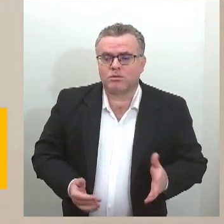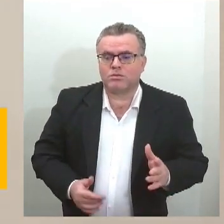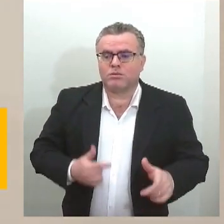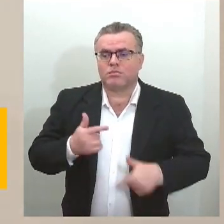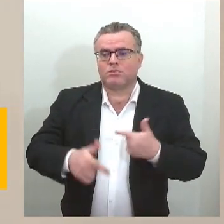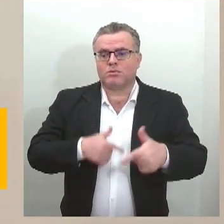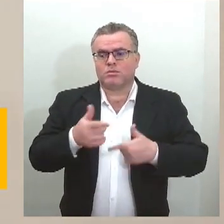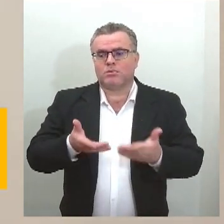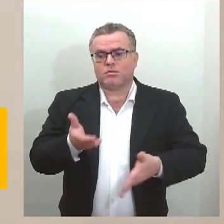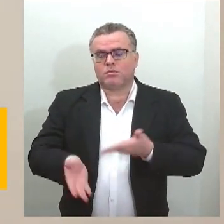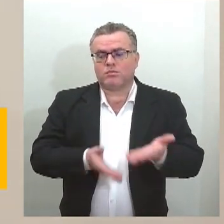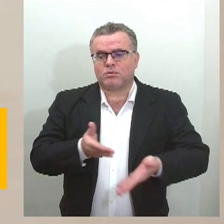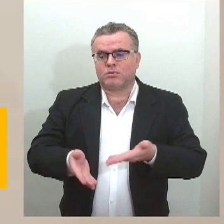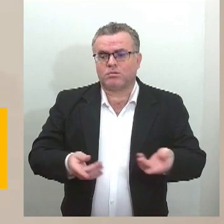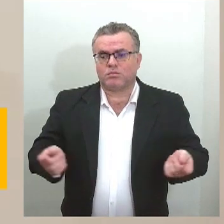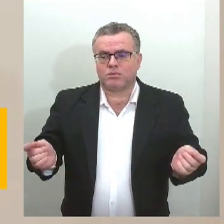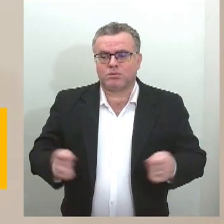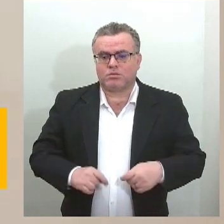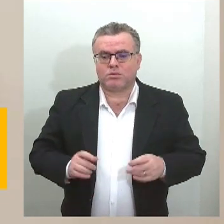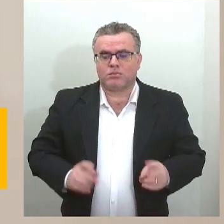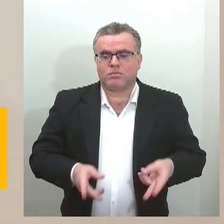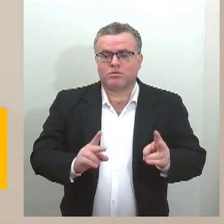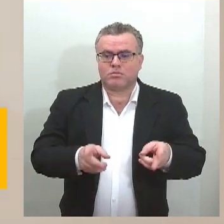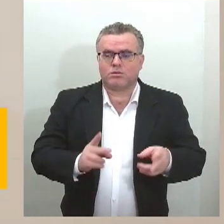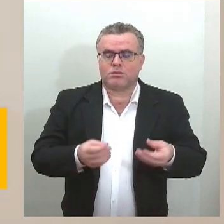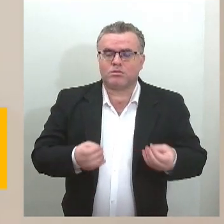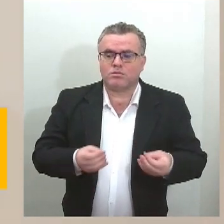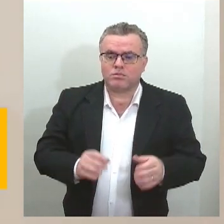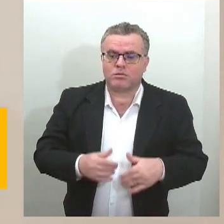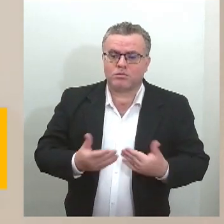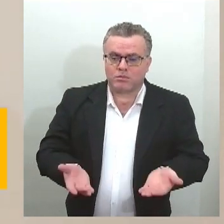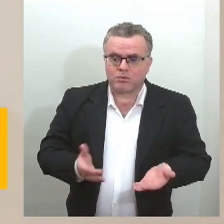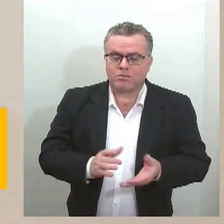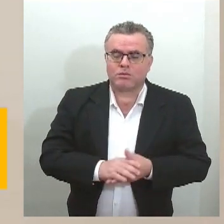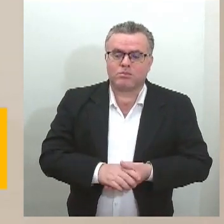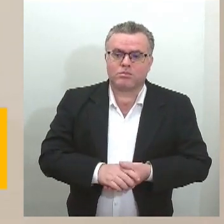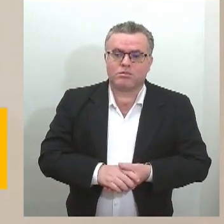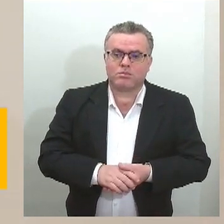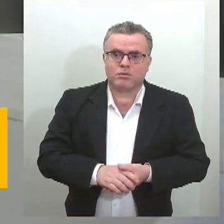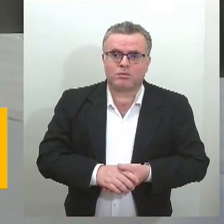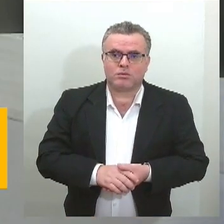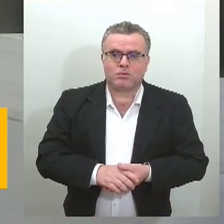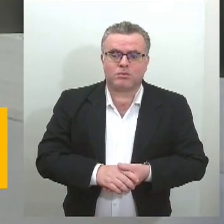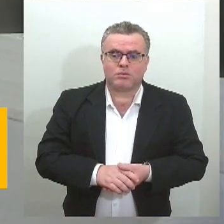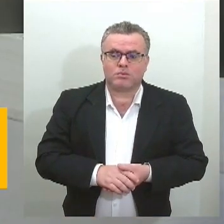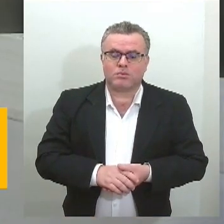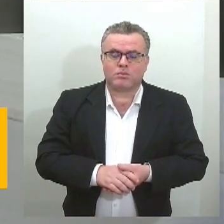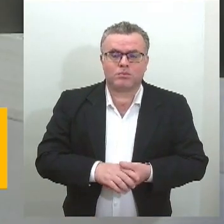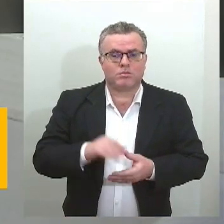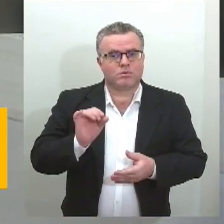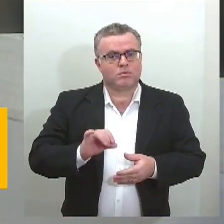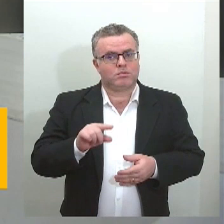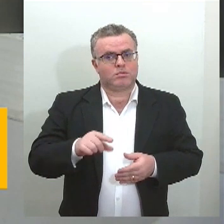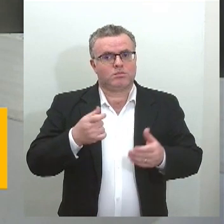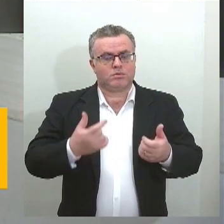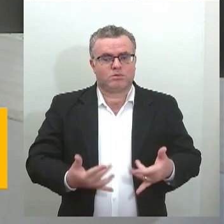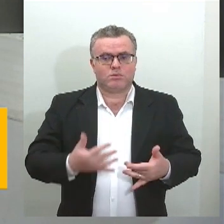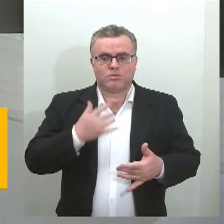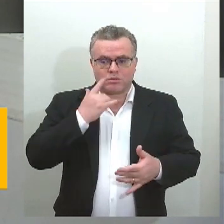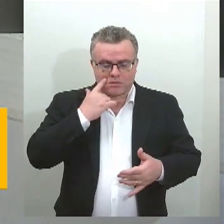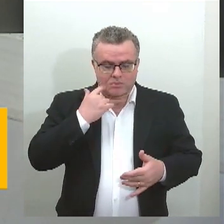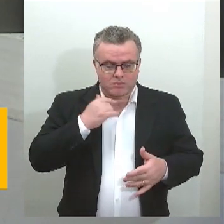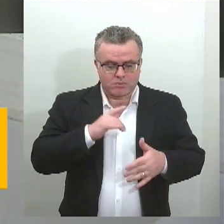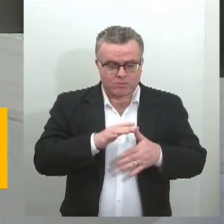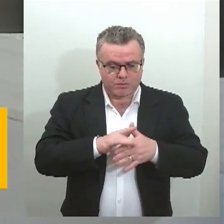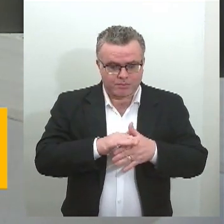uma vida com qualidade, apesar dele. É importante você falar, porque assim, quando a gente fala de doença crônica,